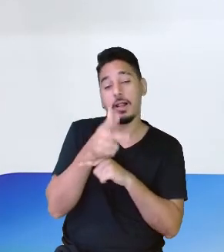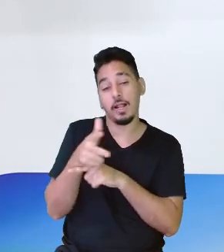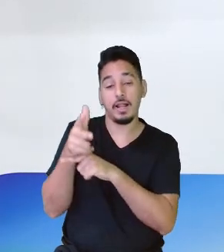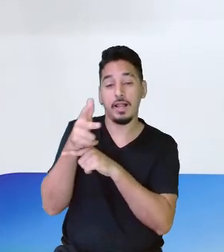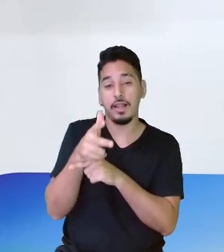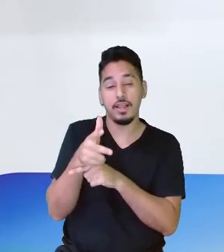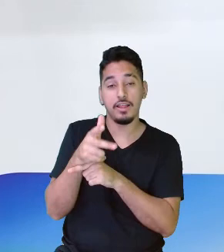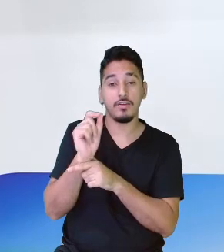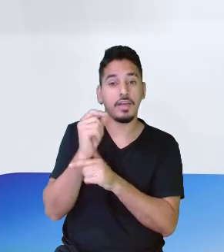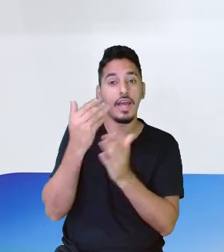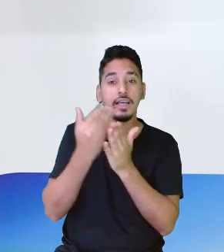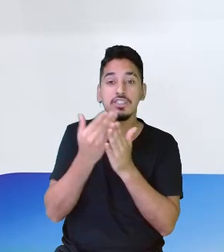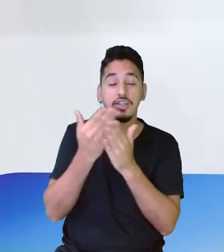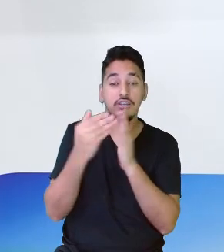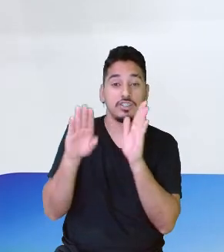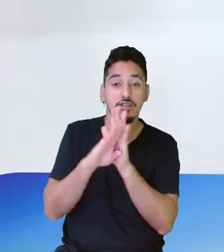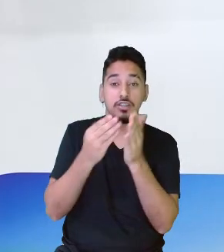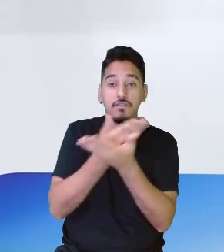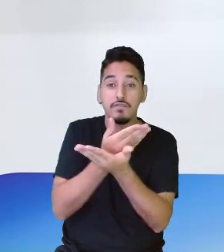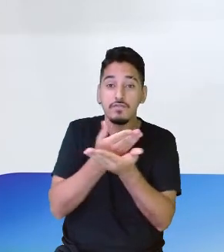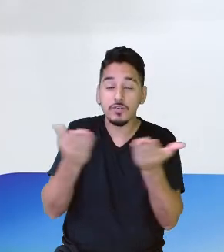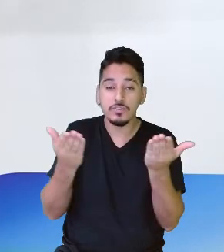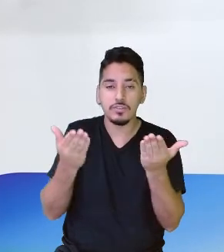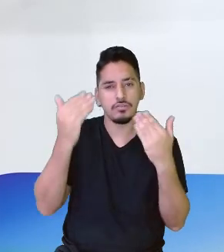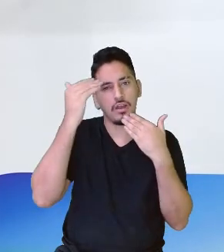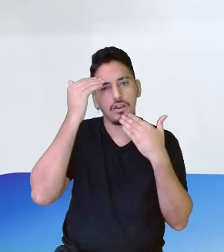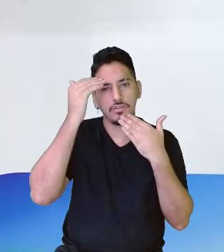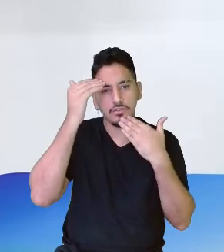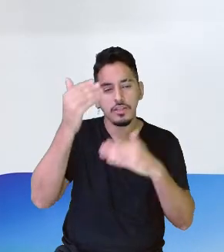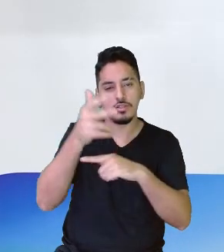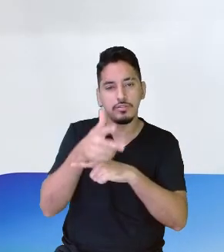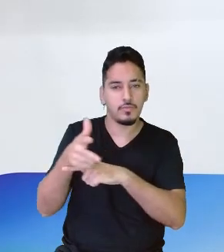o quê? As aulas chegarem até vocês, gente. Agradeçam eles